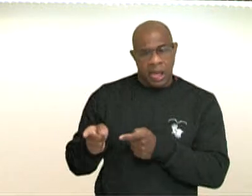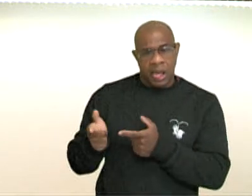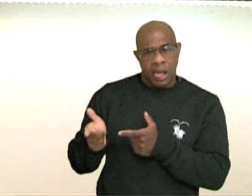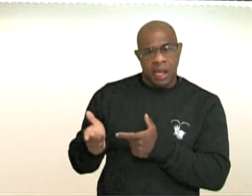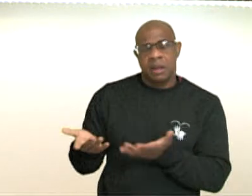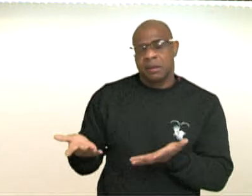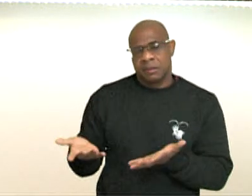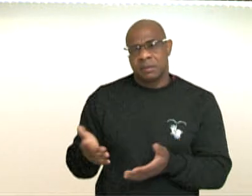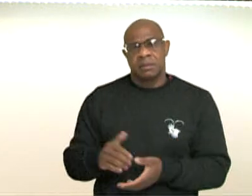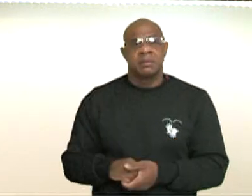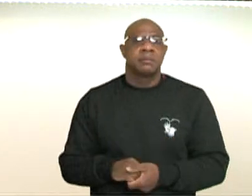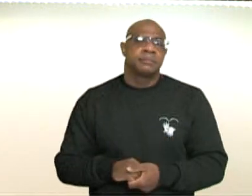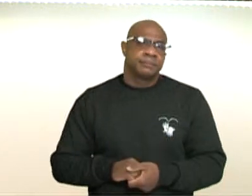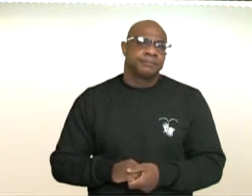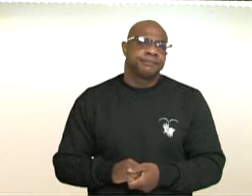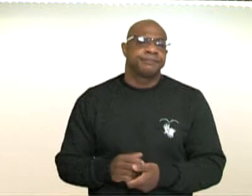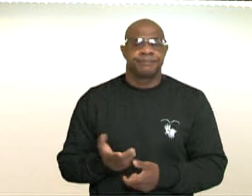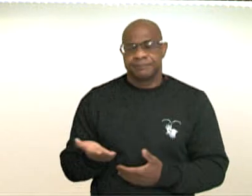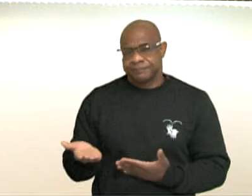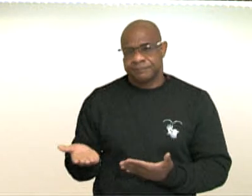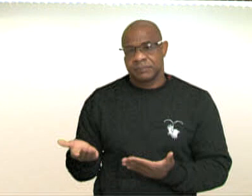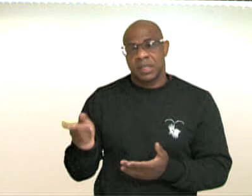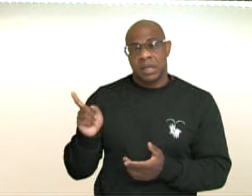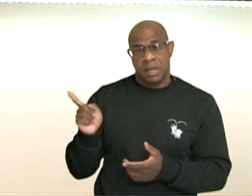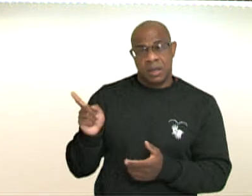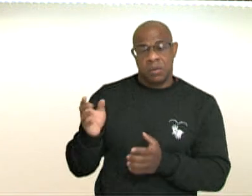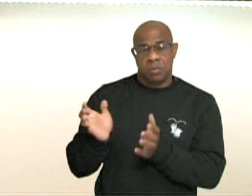disso, acredita-se então